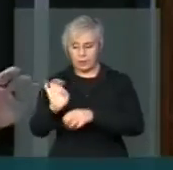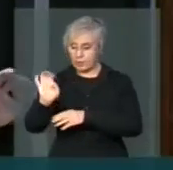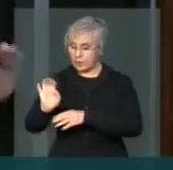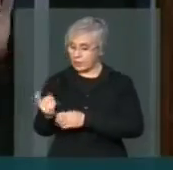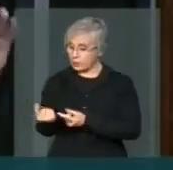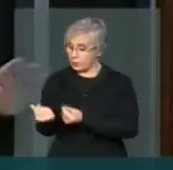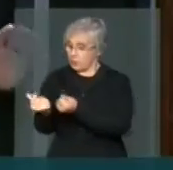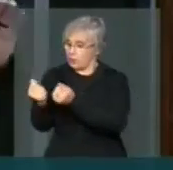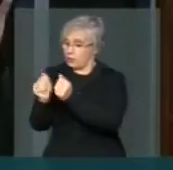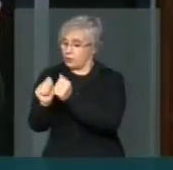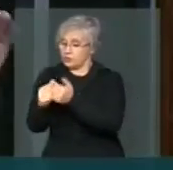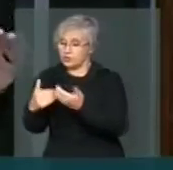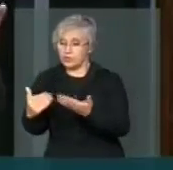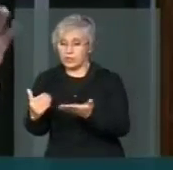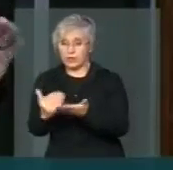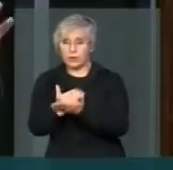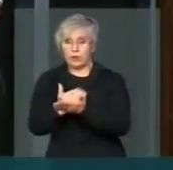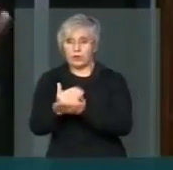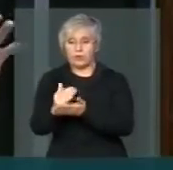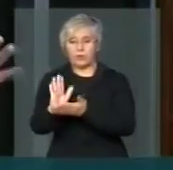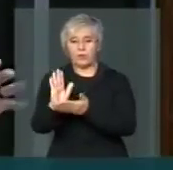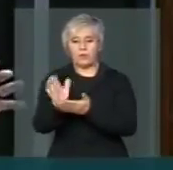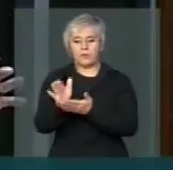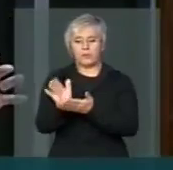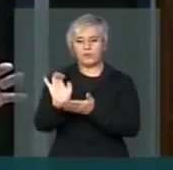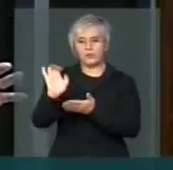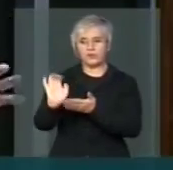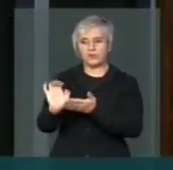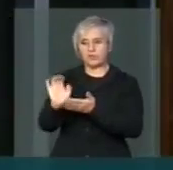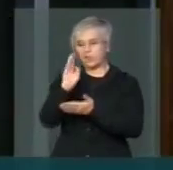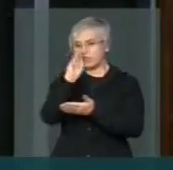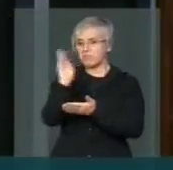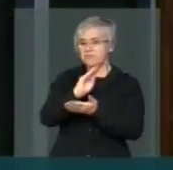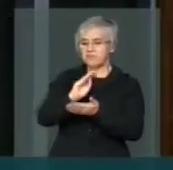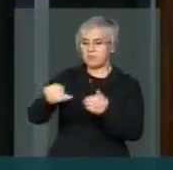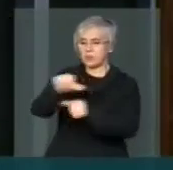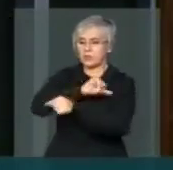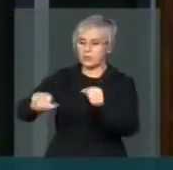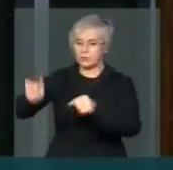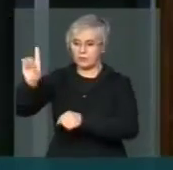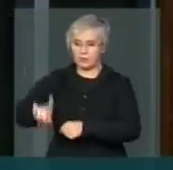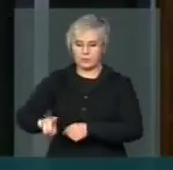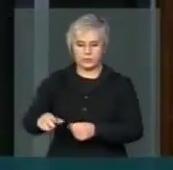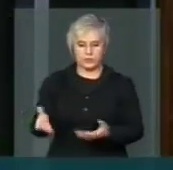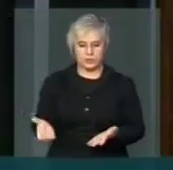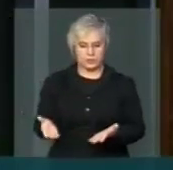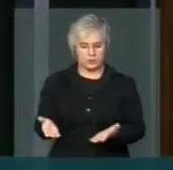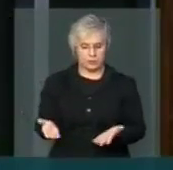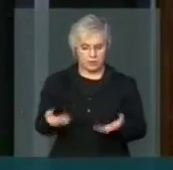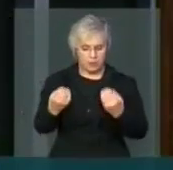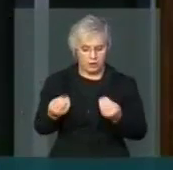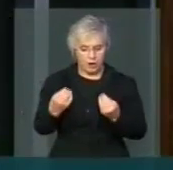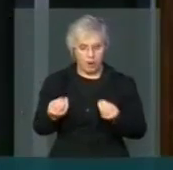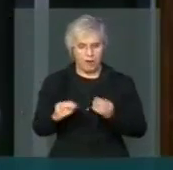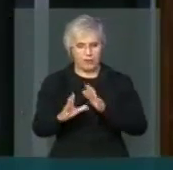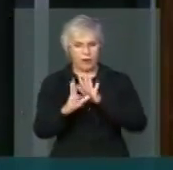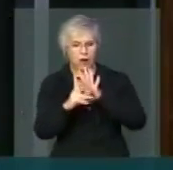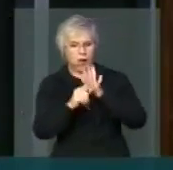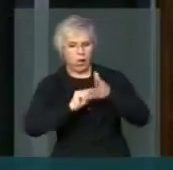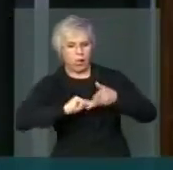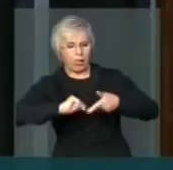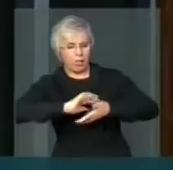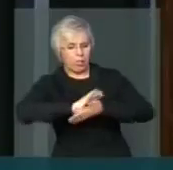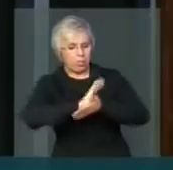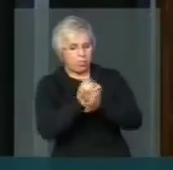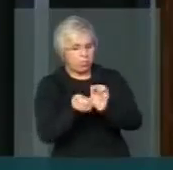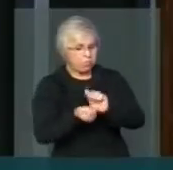dinheiro, já começou a deixar de ser esquerda. Exatamente essa promiscuidade entre